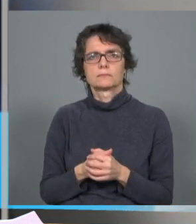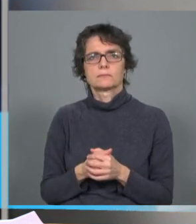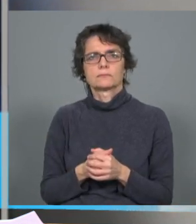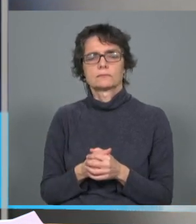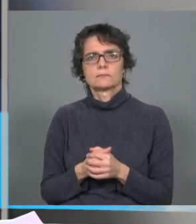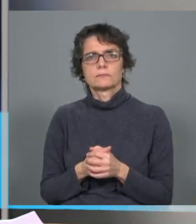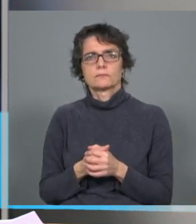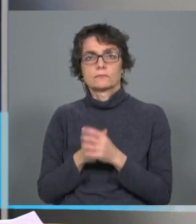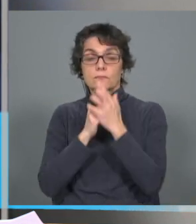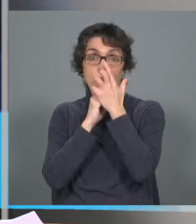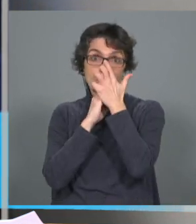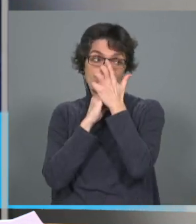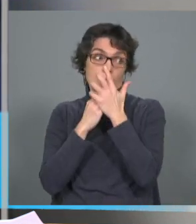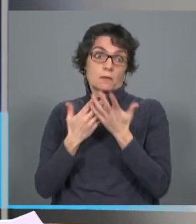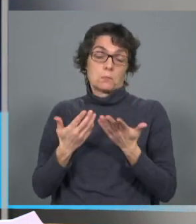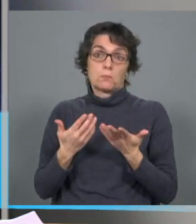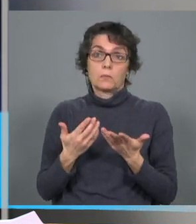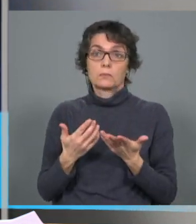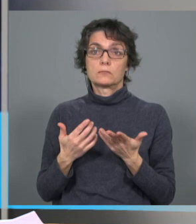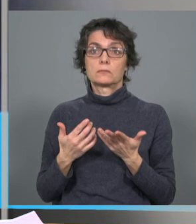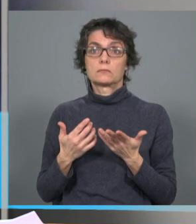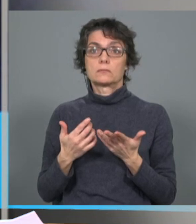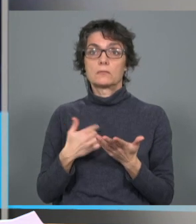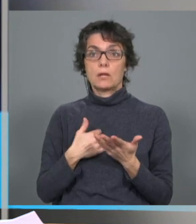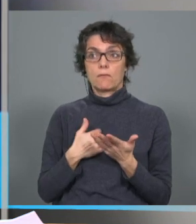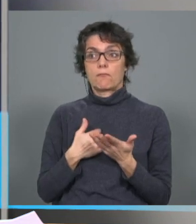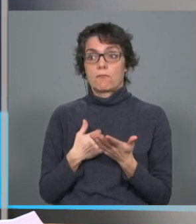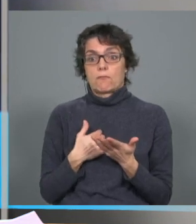Enfim, eu suponho que cresce connosco,